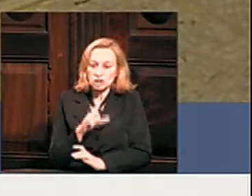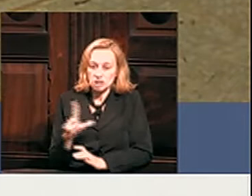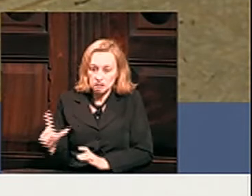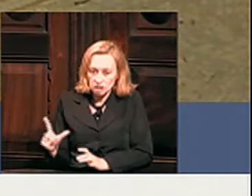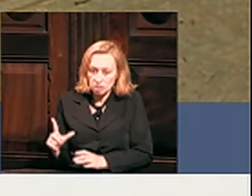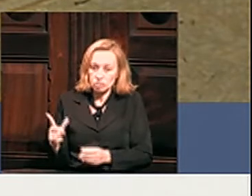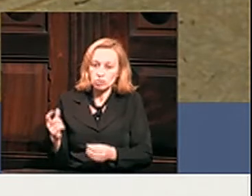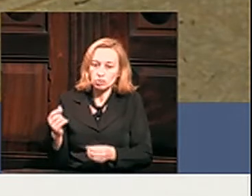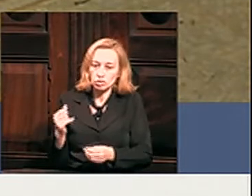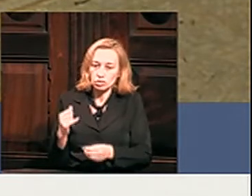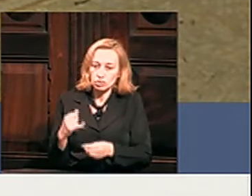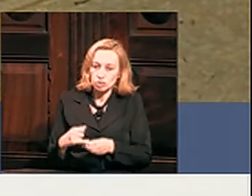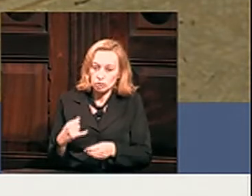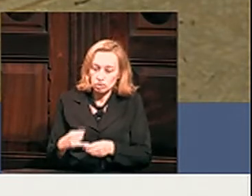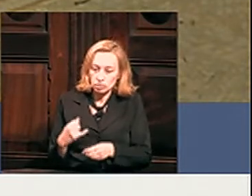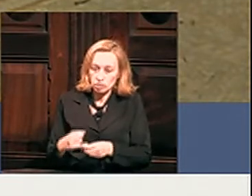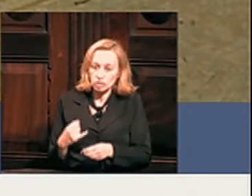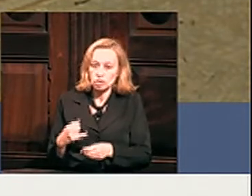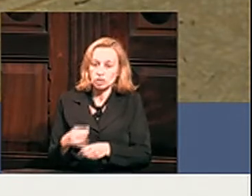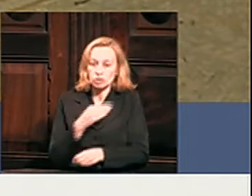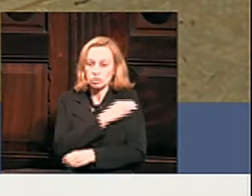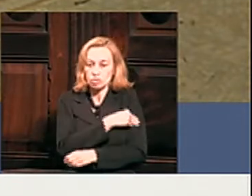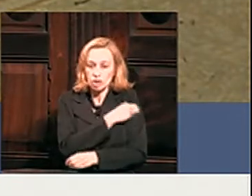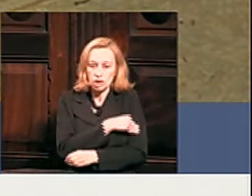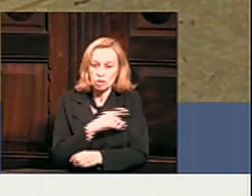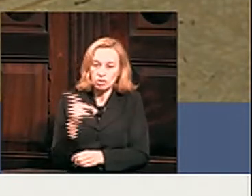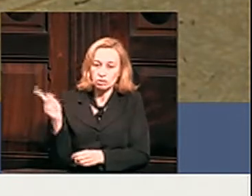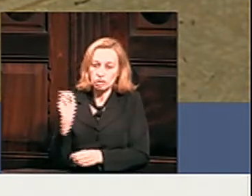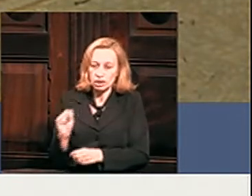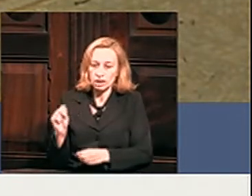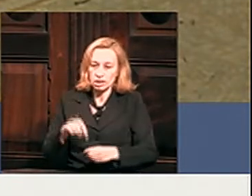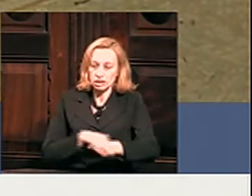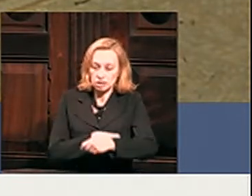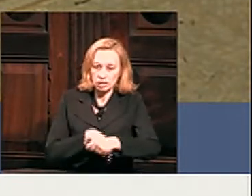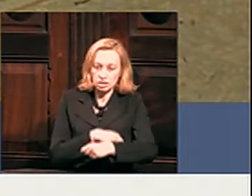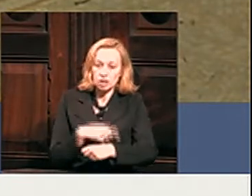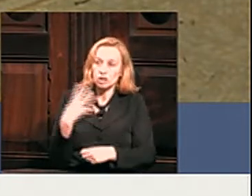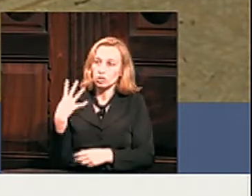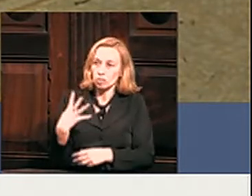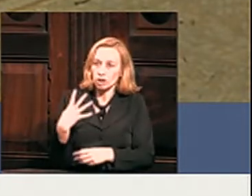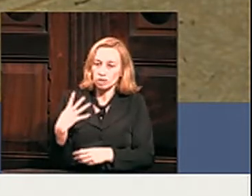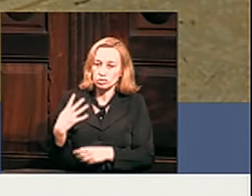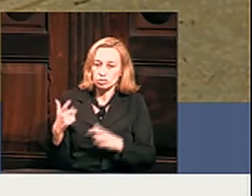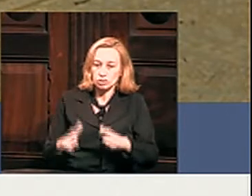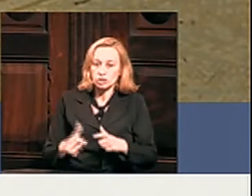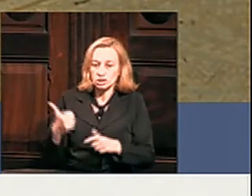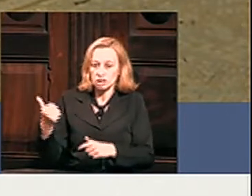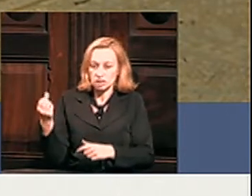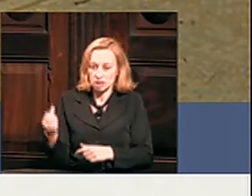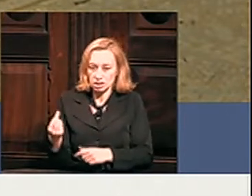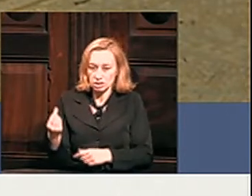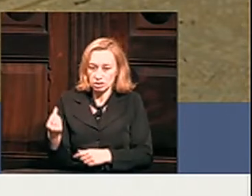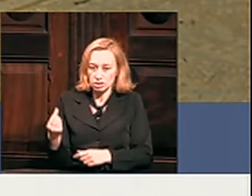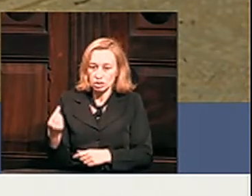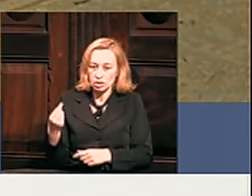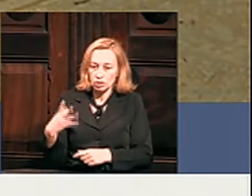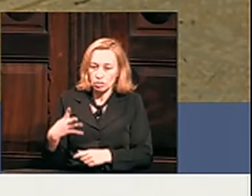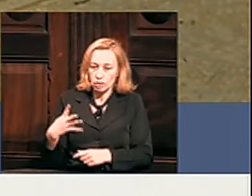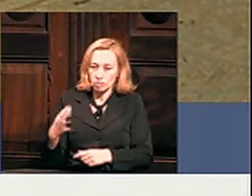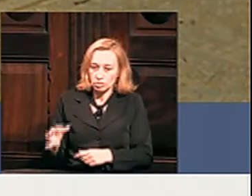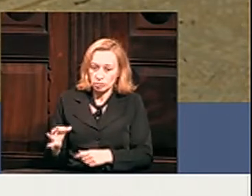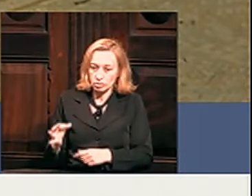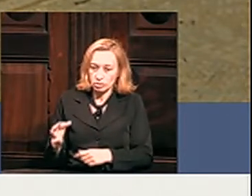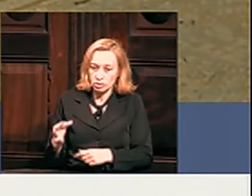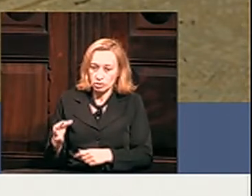do óleo diesel em todo o estado do Rio de Janeiro, em 4 pontos percentuais, de 16% para